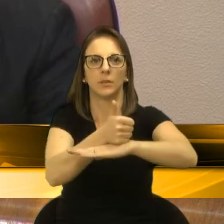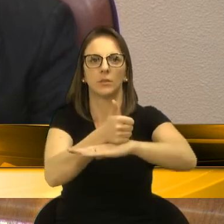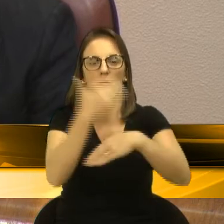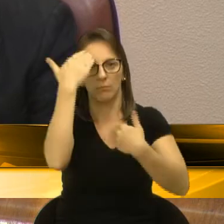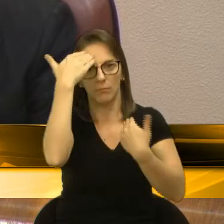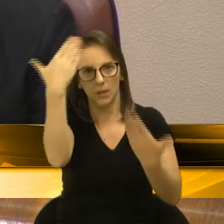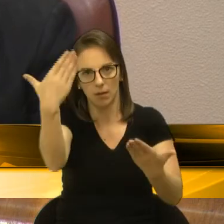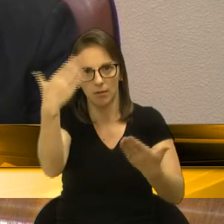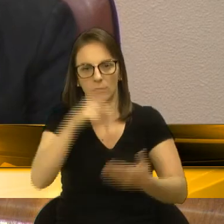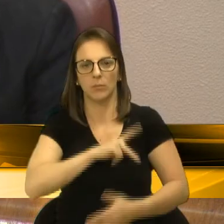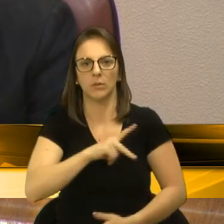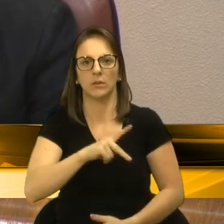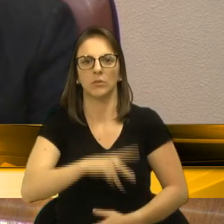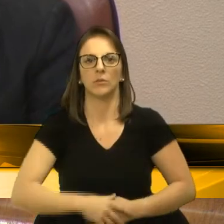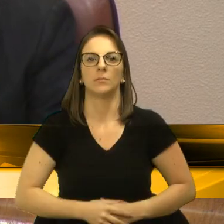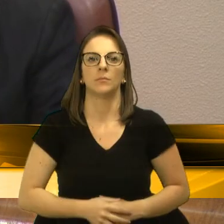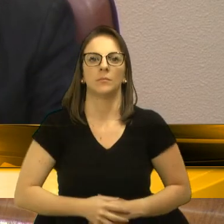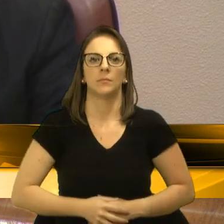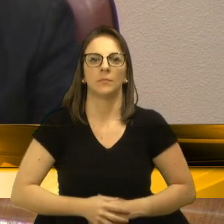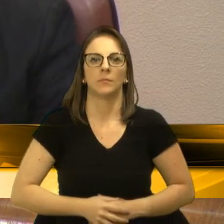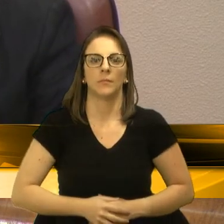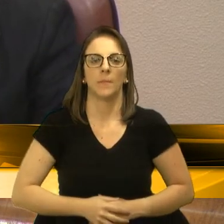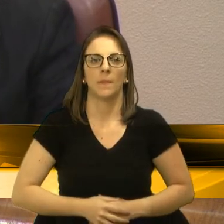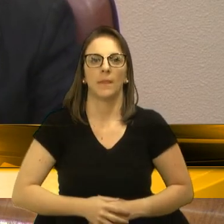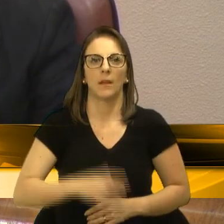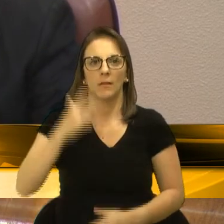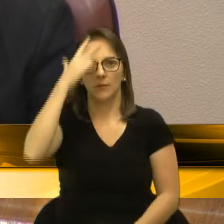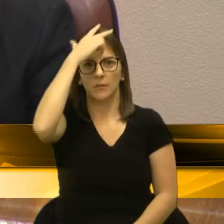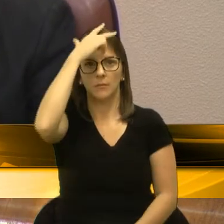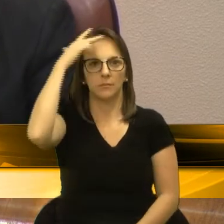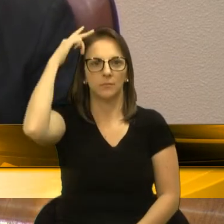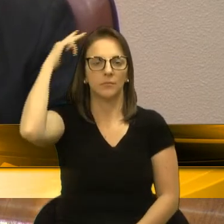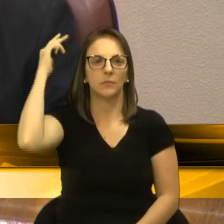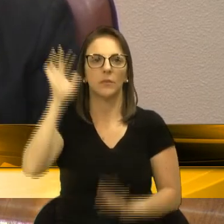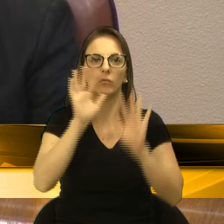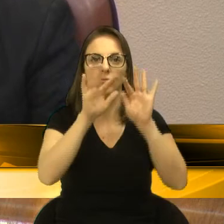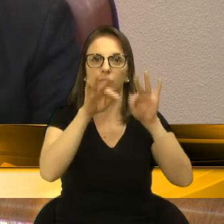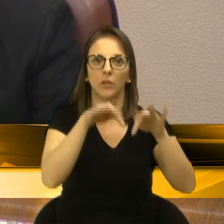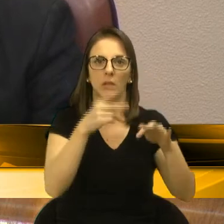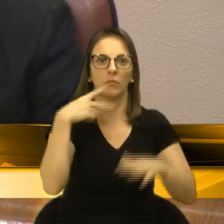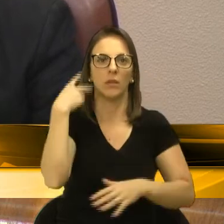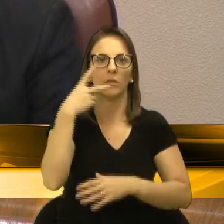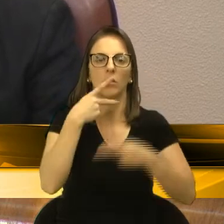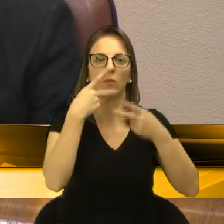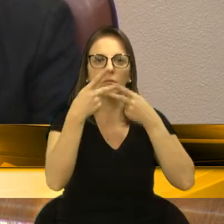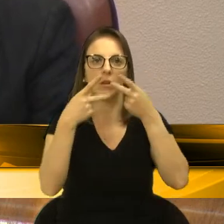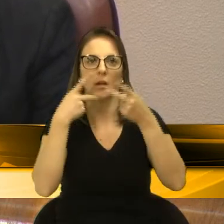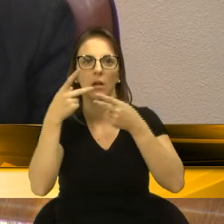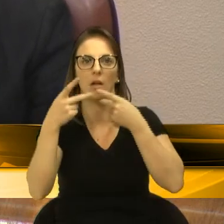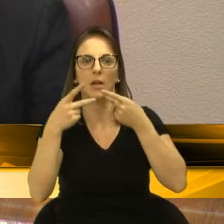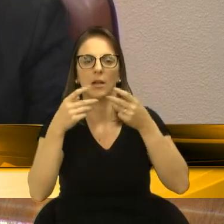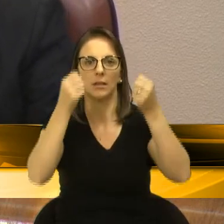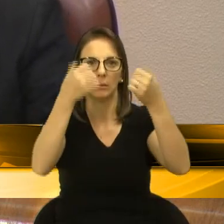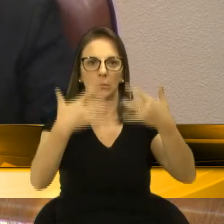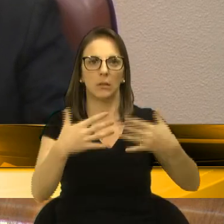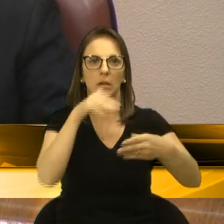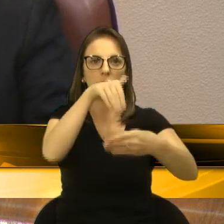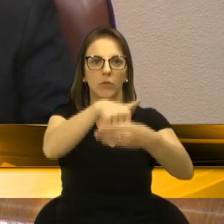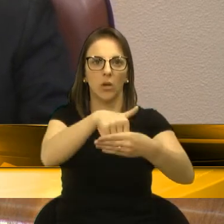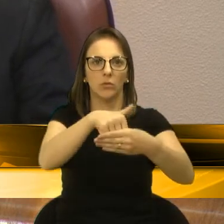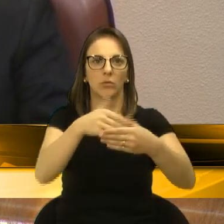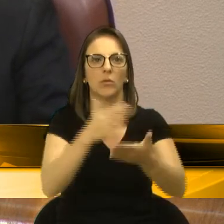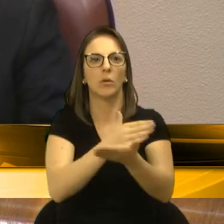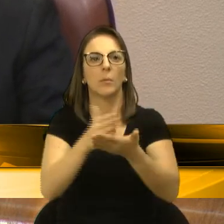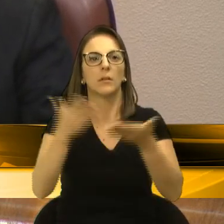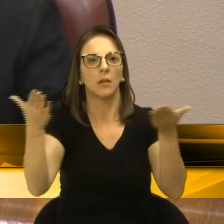presidente. Presidente Flávio Cassina, PTB. Encerrados os pronunciamentos dos vereadores para suas declarações de voto. Passemos, então, em